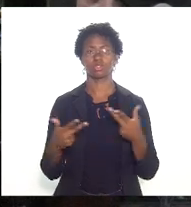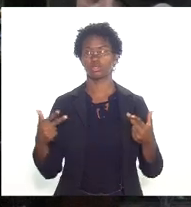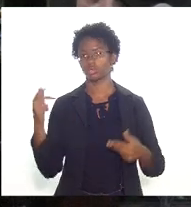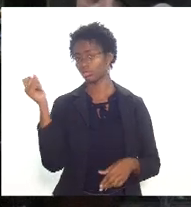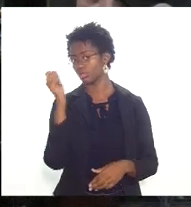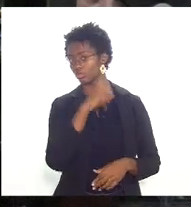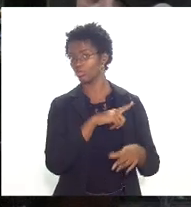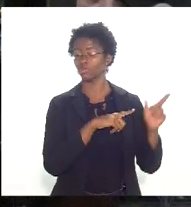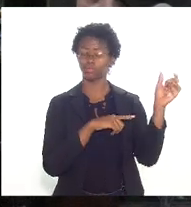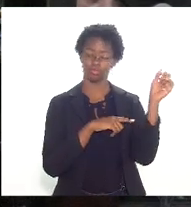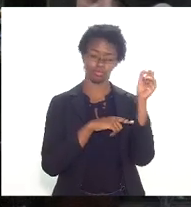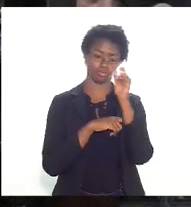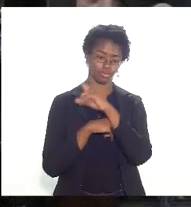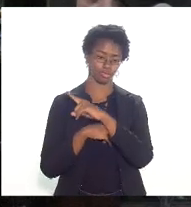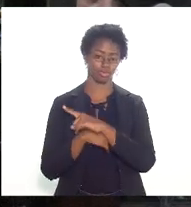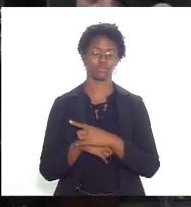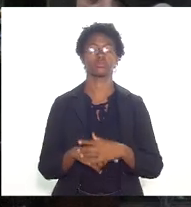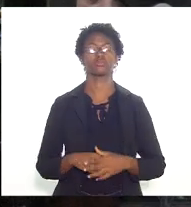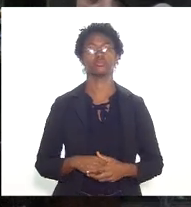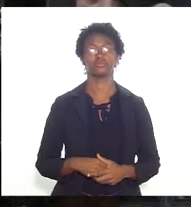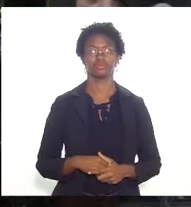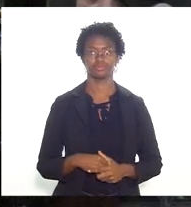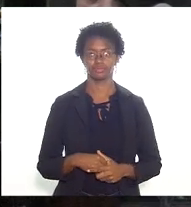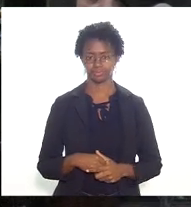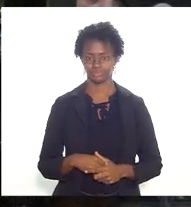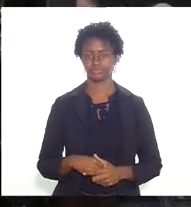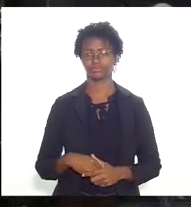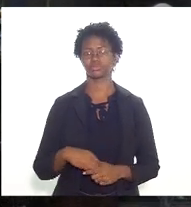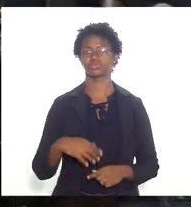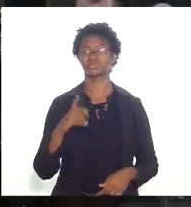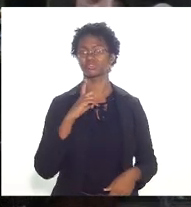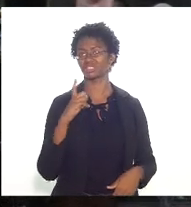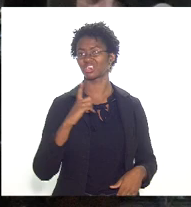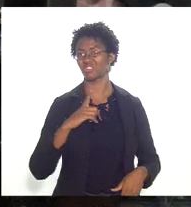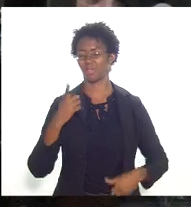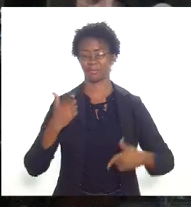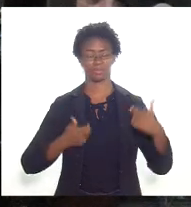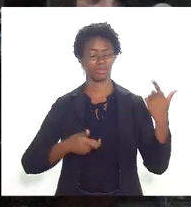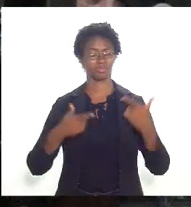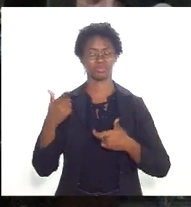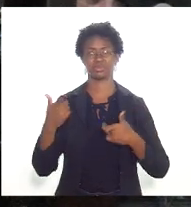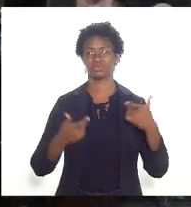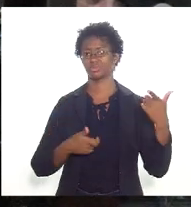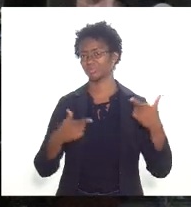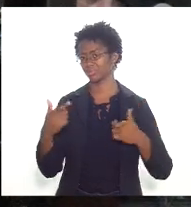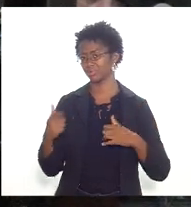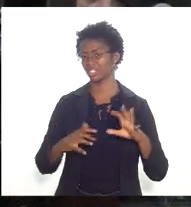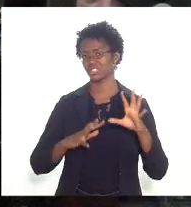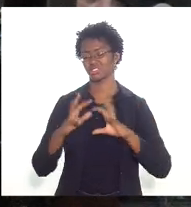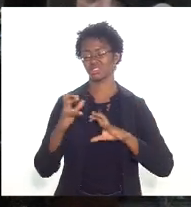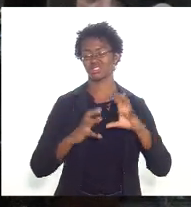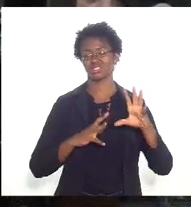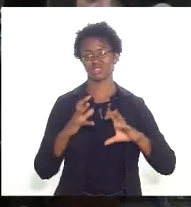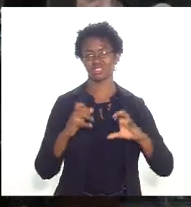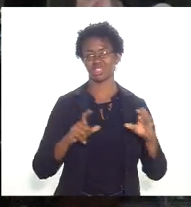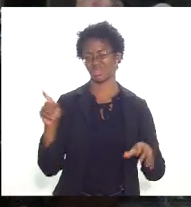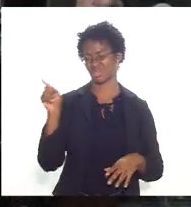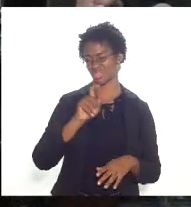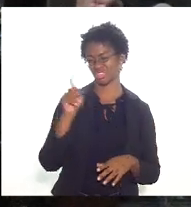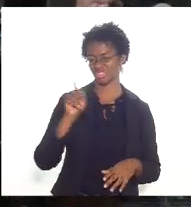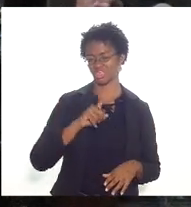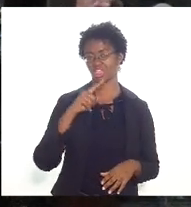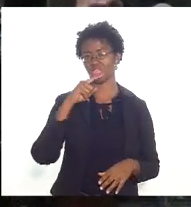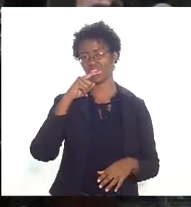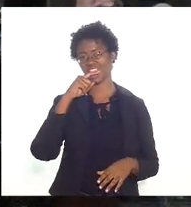grades ao som de bomba de efeito moral balas de borracha o gás de pimenta